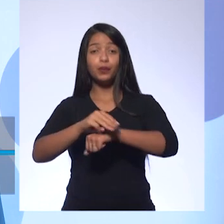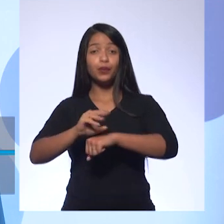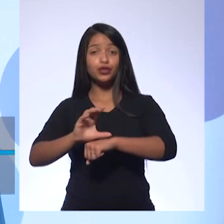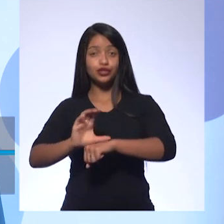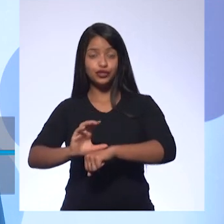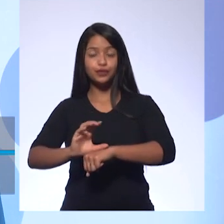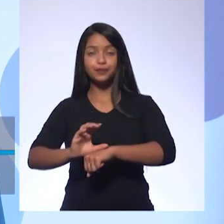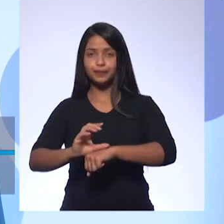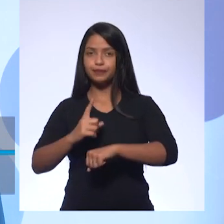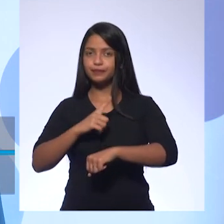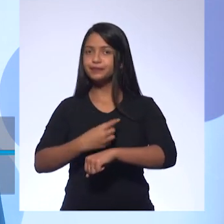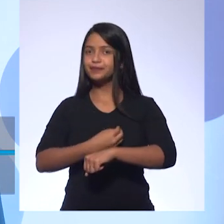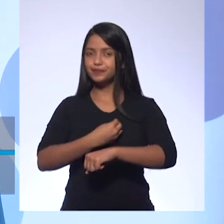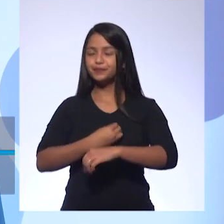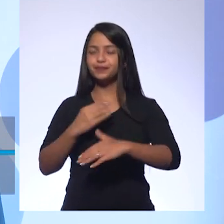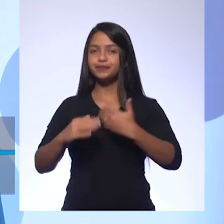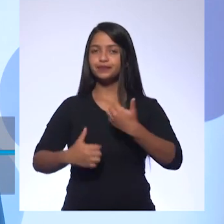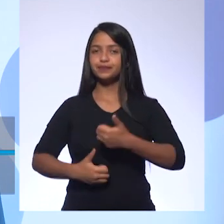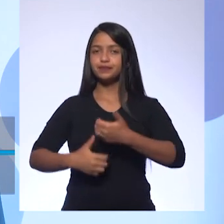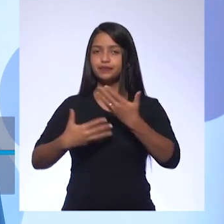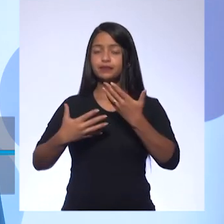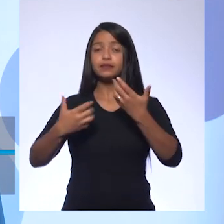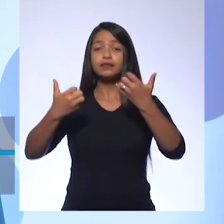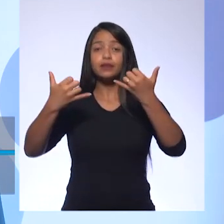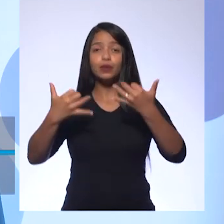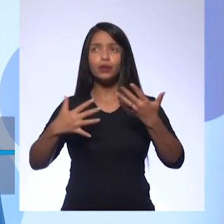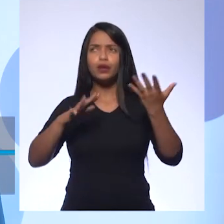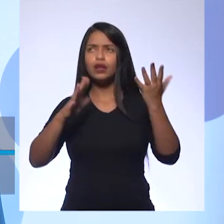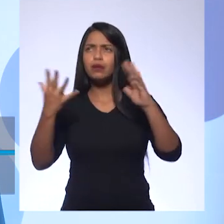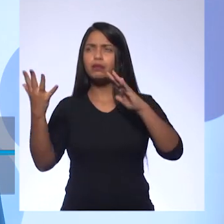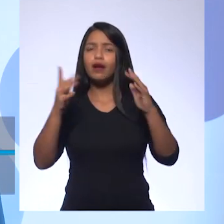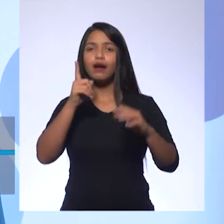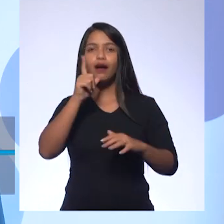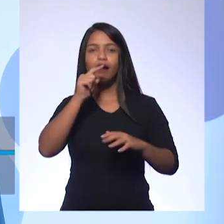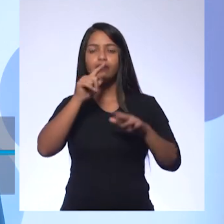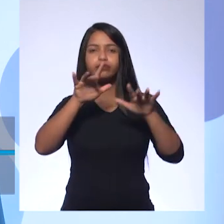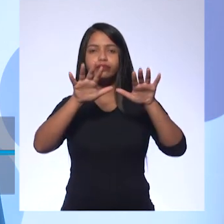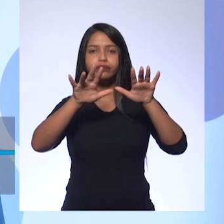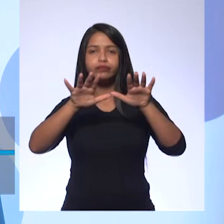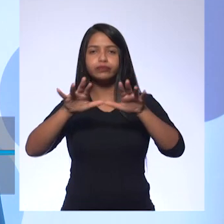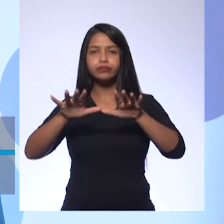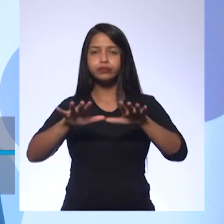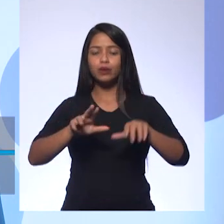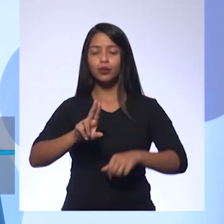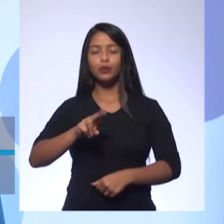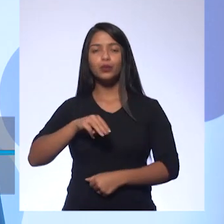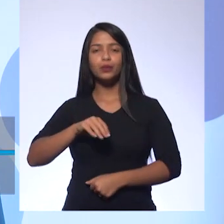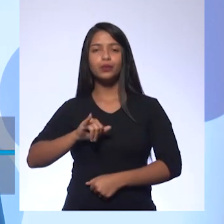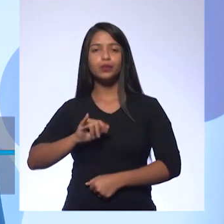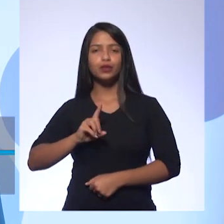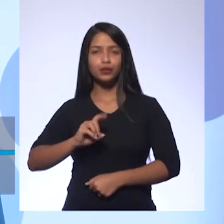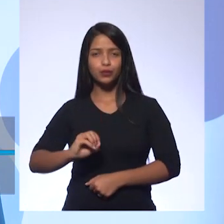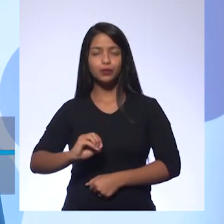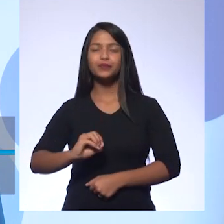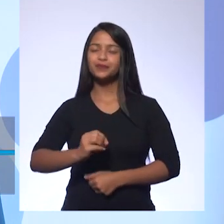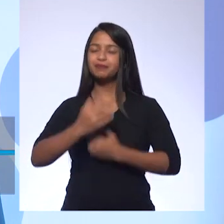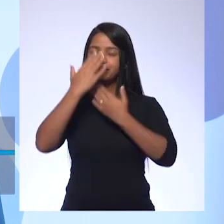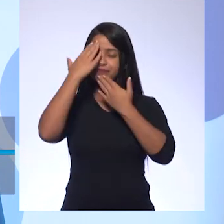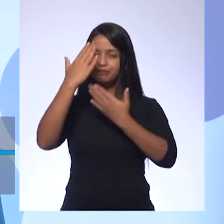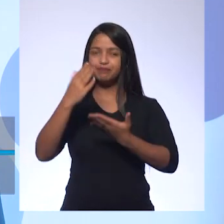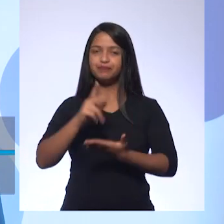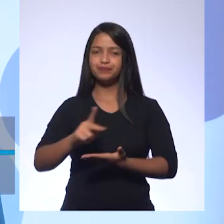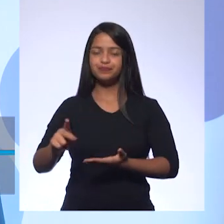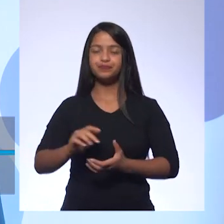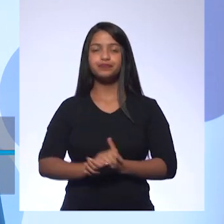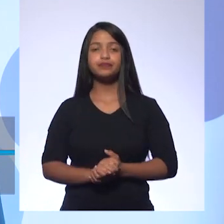está participando aqui. Clima úmido, disse aí o professor Nelson. Grande abraço aí, professor Nelson também. Ourinhos,